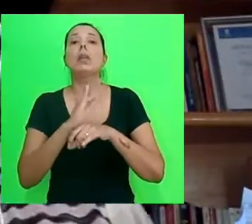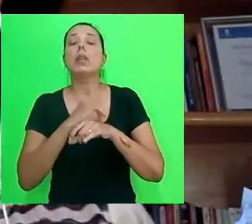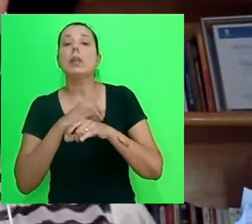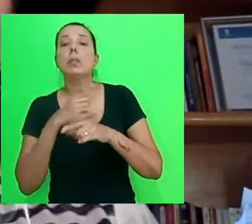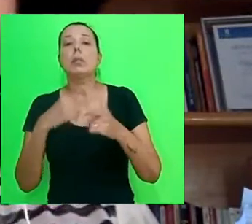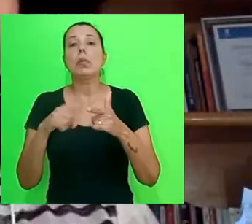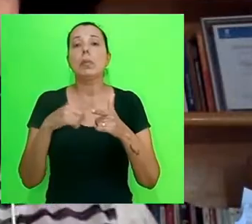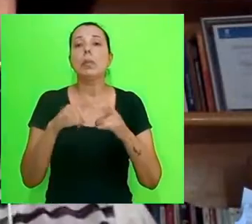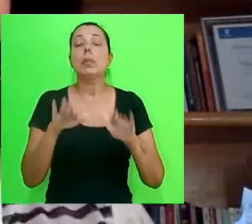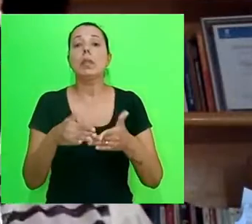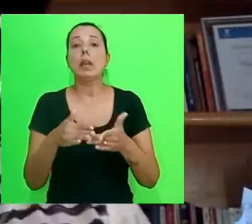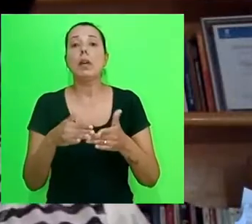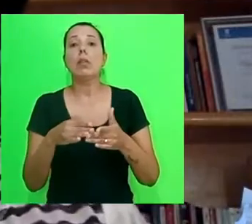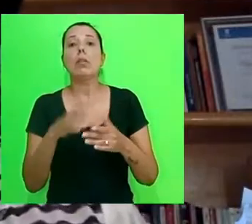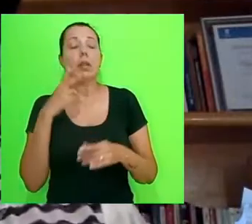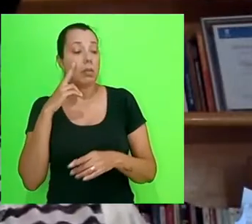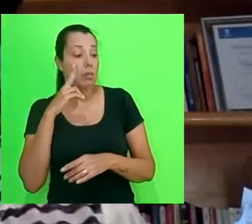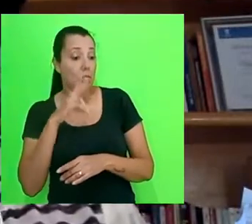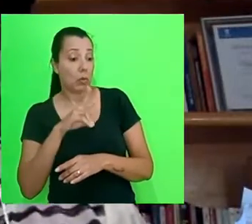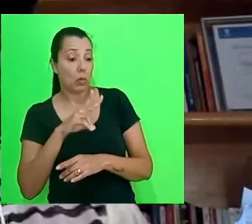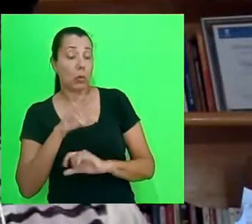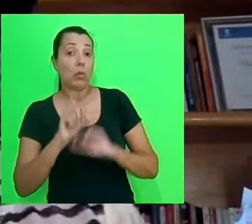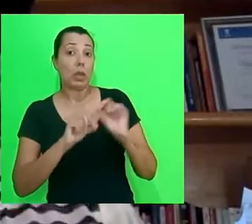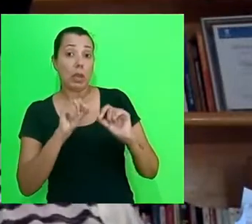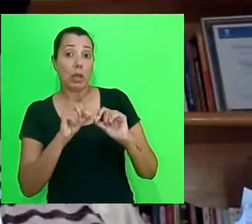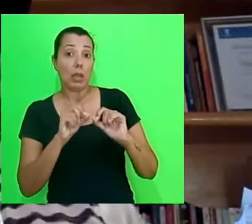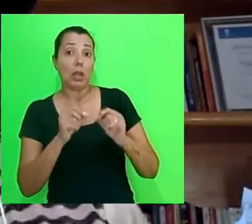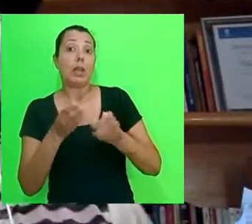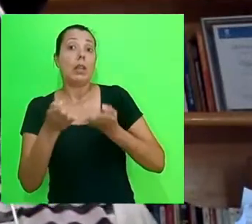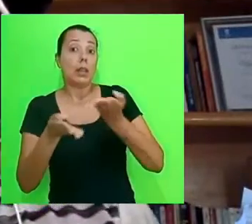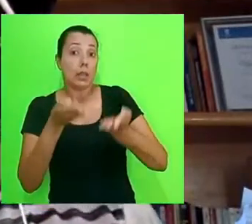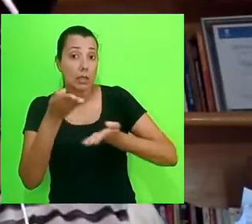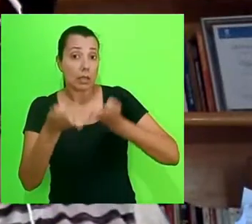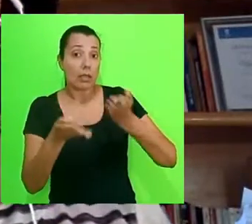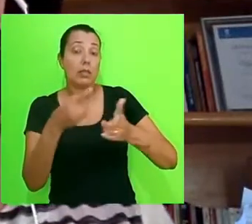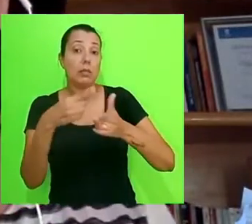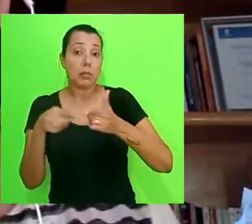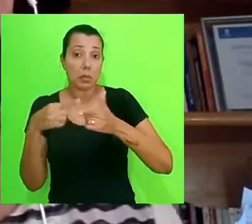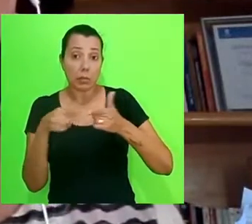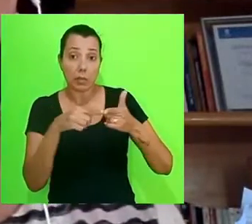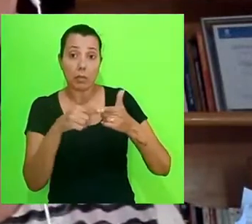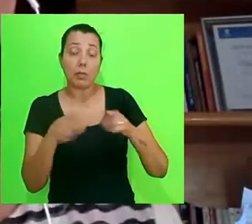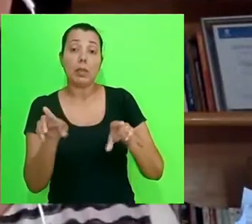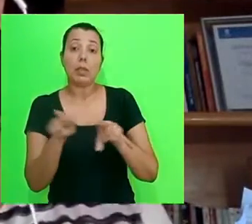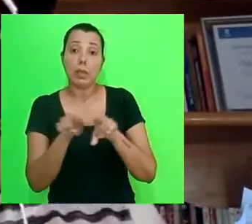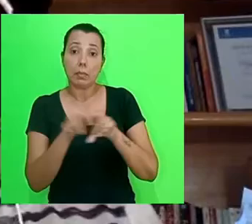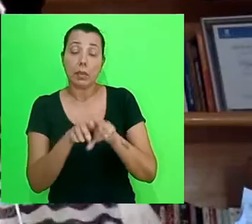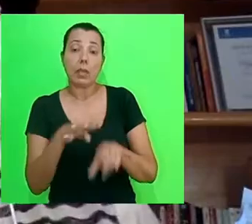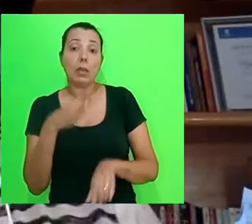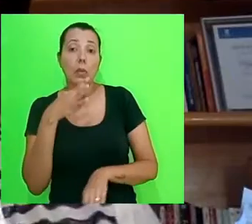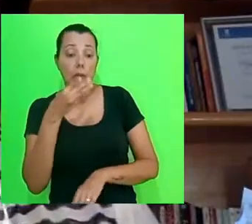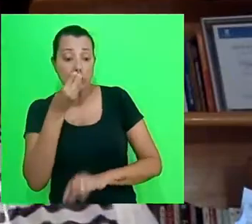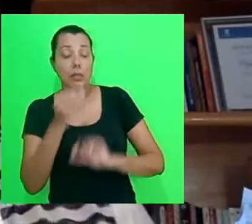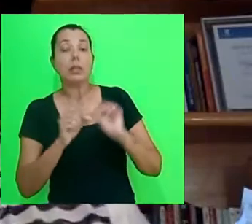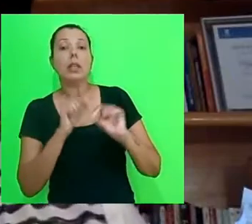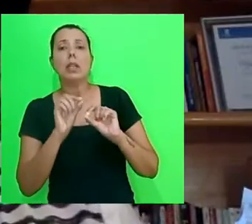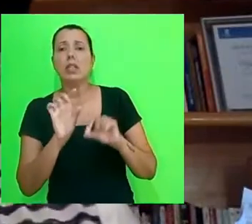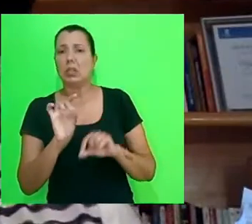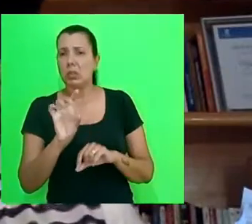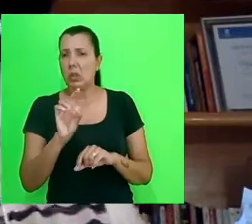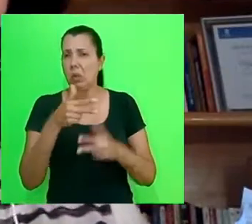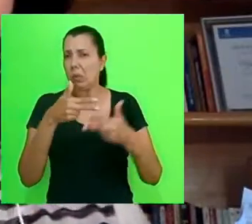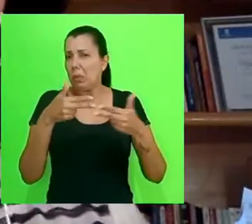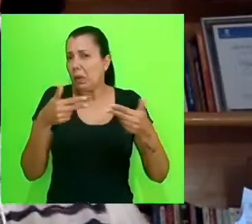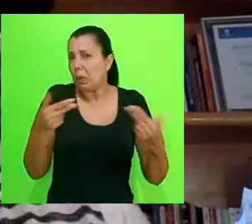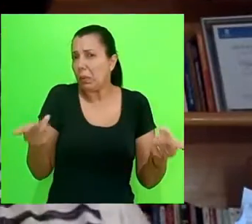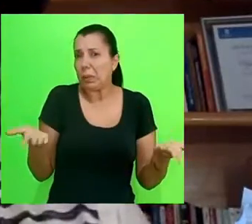cultura patriarcal, que organiza a construção da identidade masculina a partir de